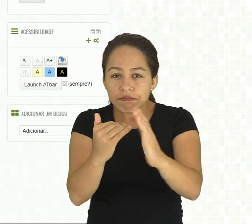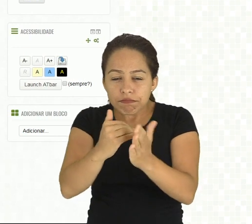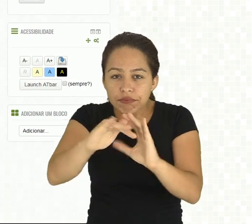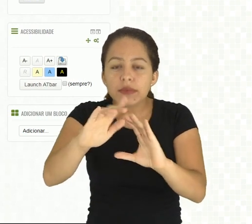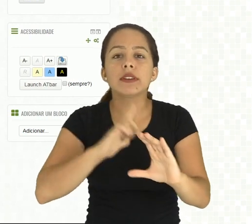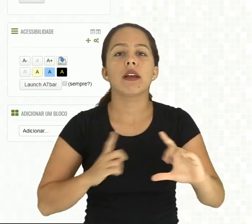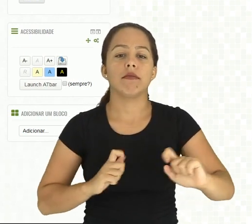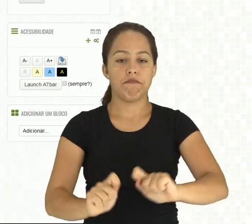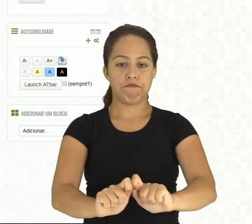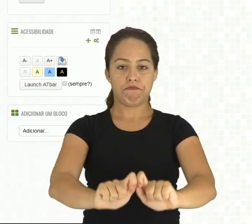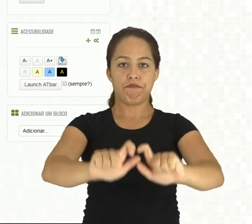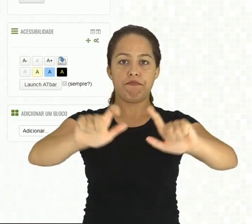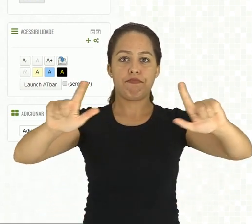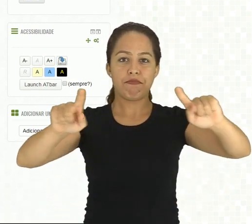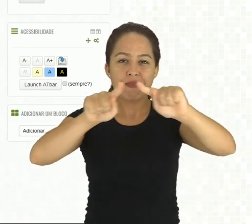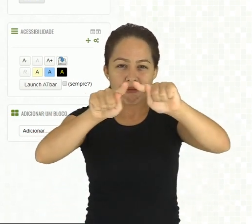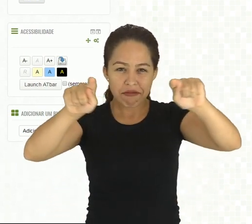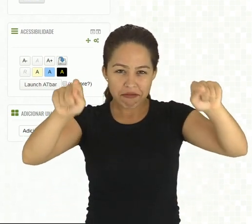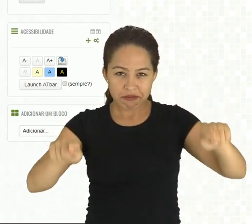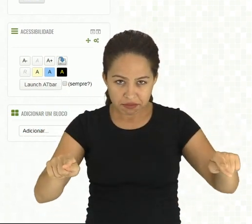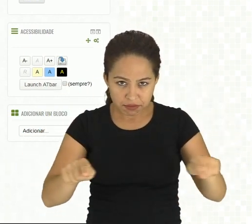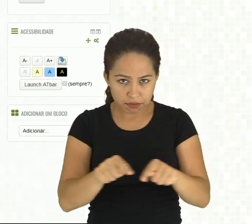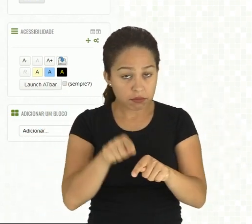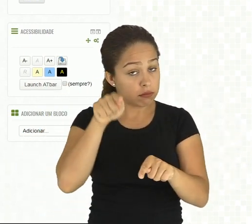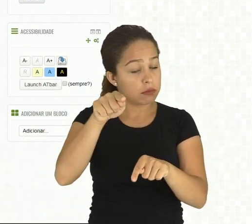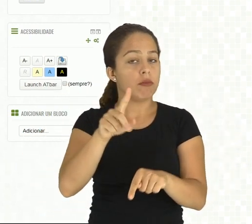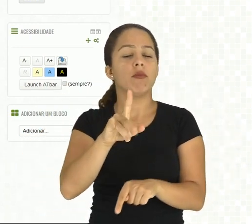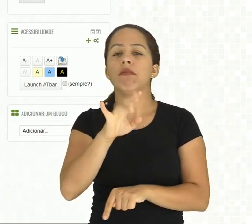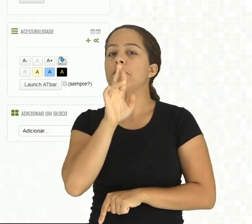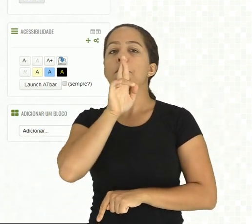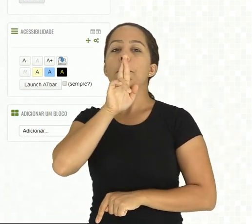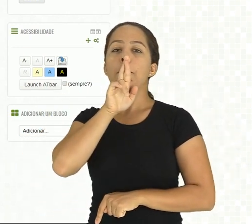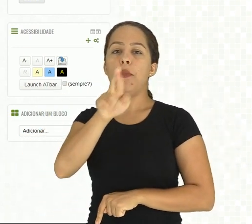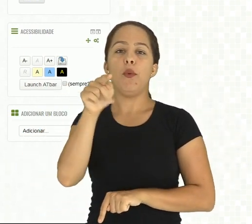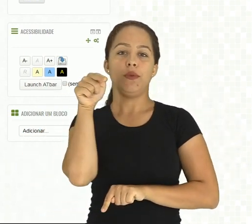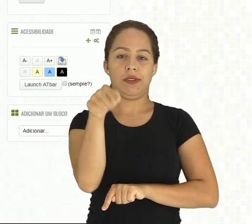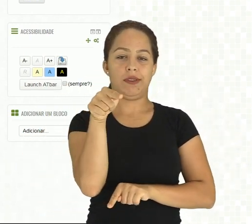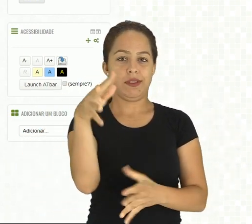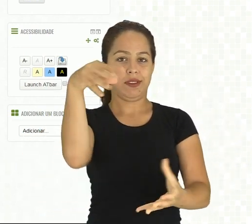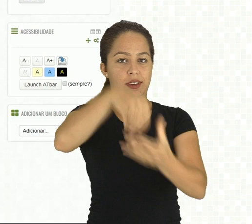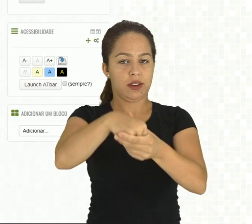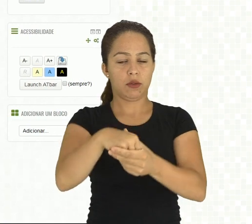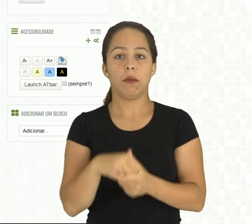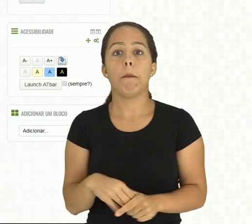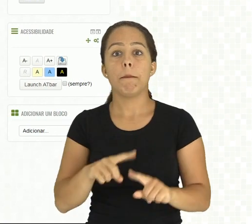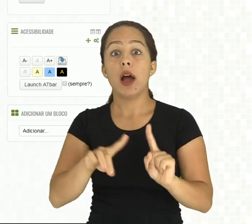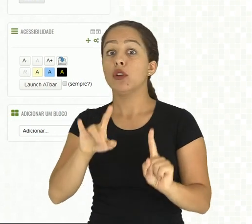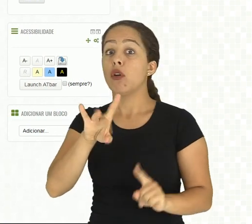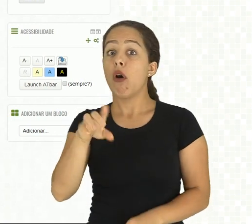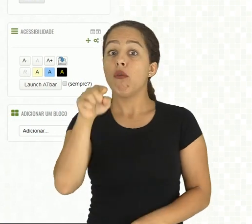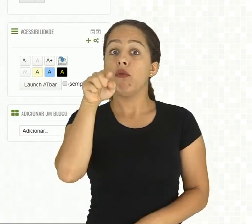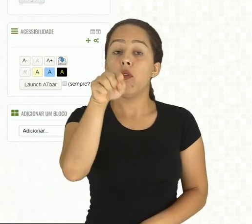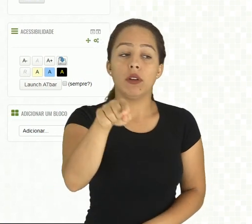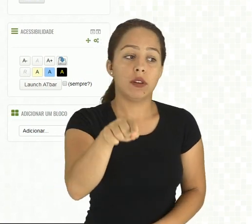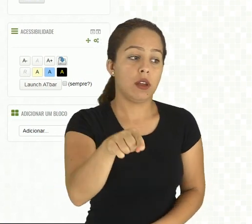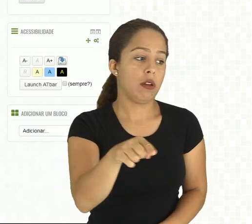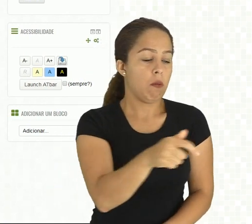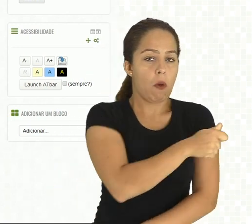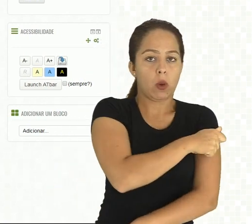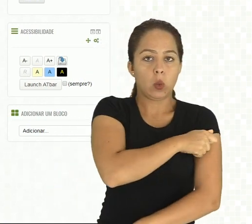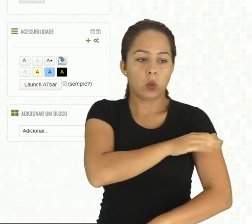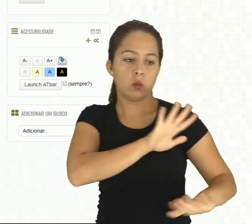escrever né só que sol só você ver só você e eles vão ver o que ele escreveu